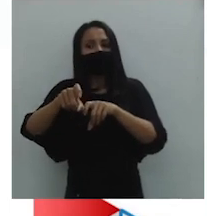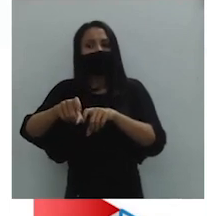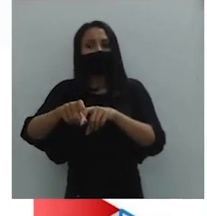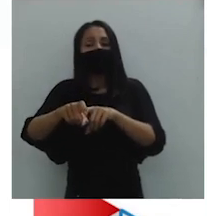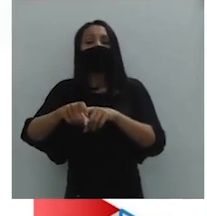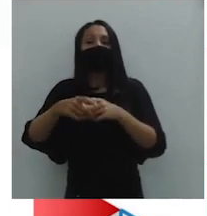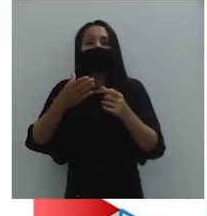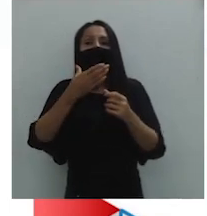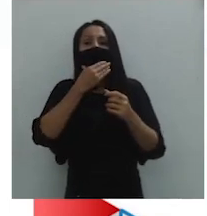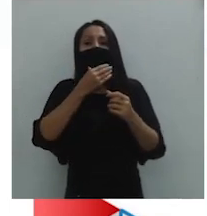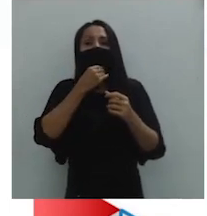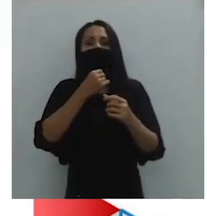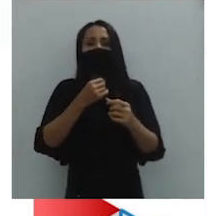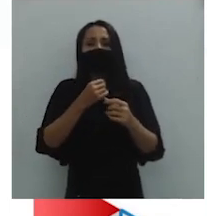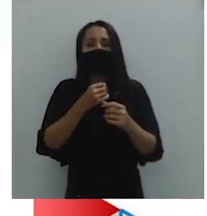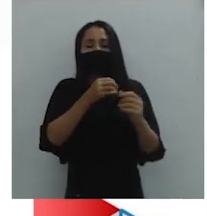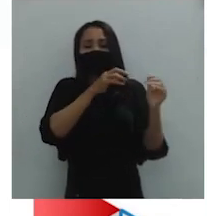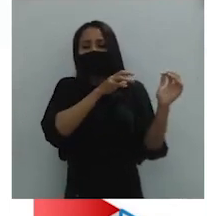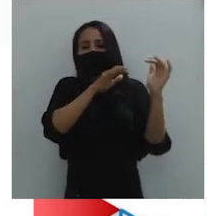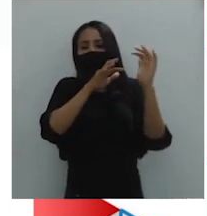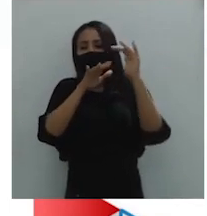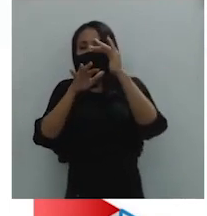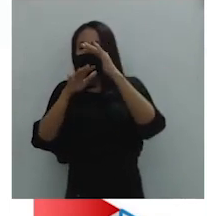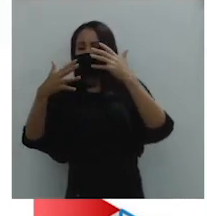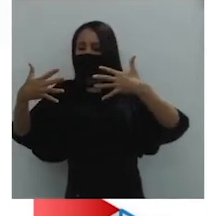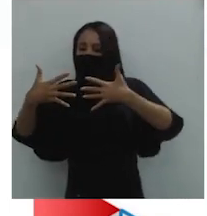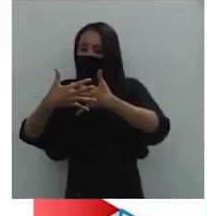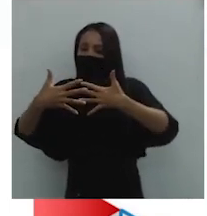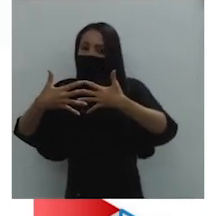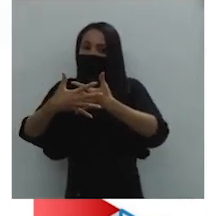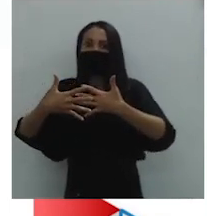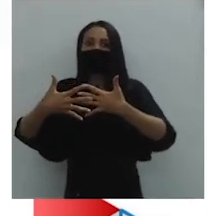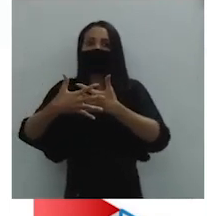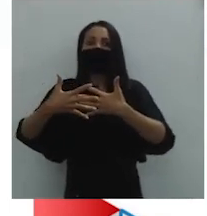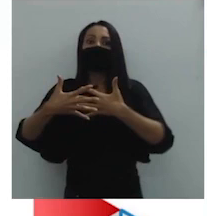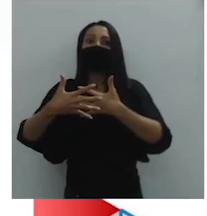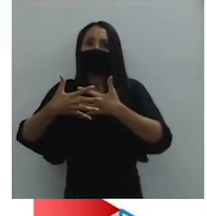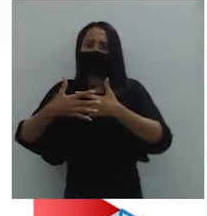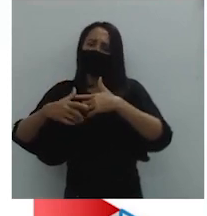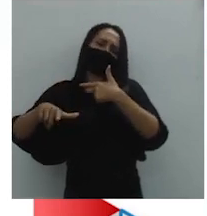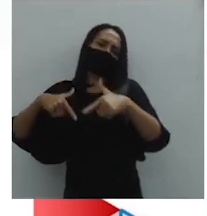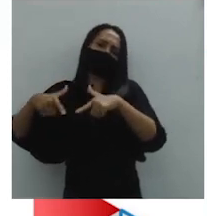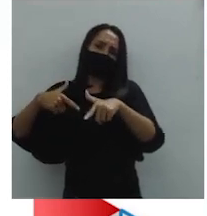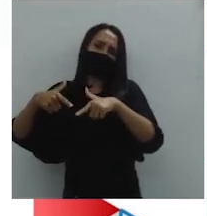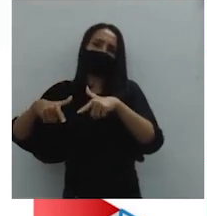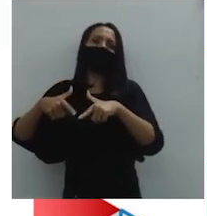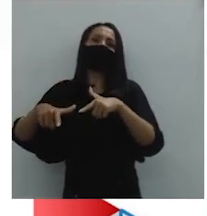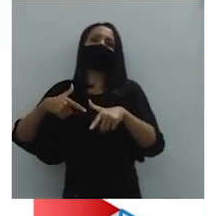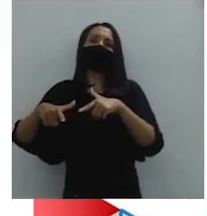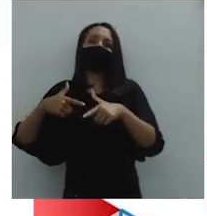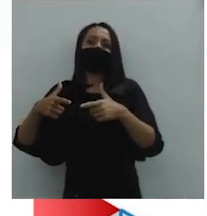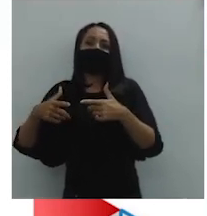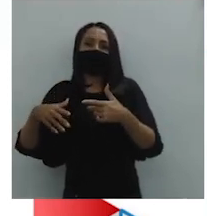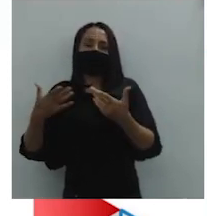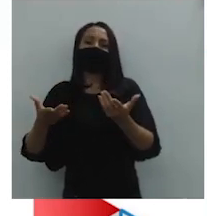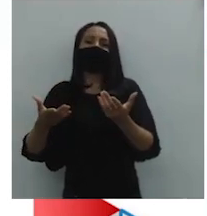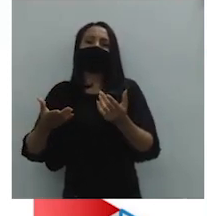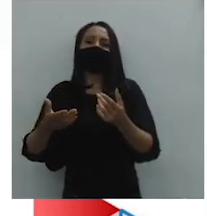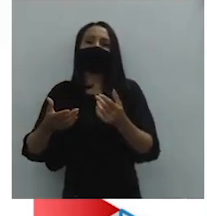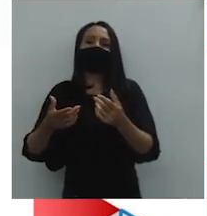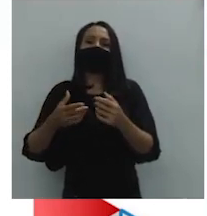do campo, migrando para grandes cidades em busca de emprego, de trabalho, de qualidade de vida,